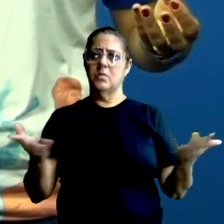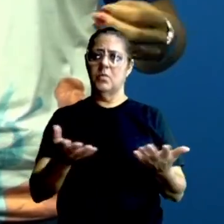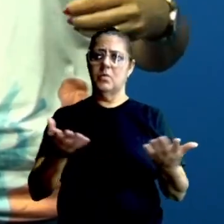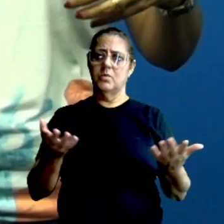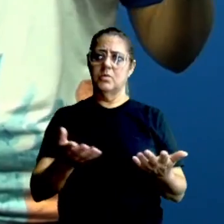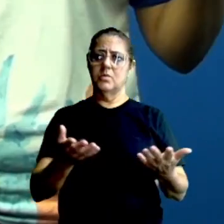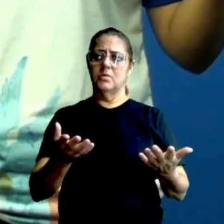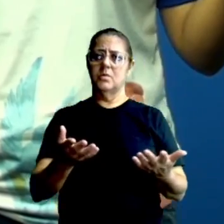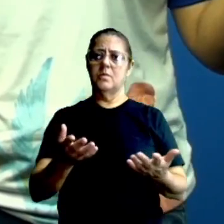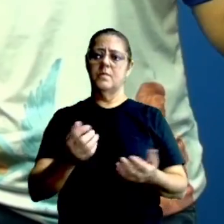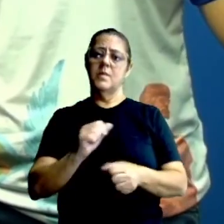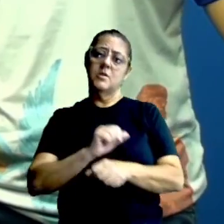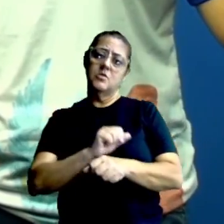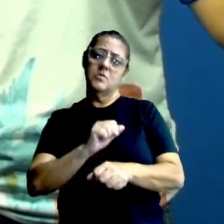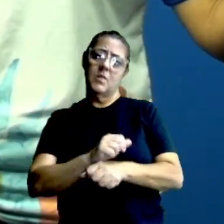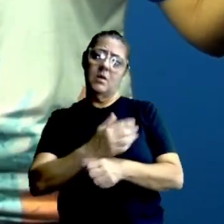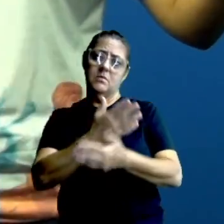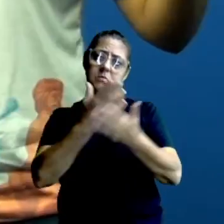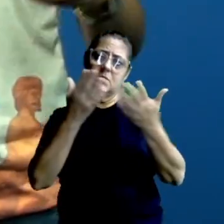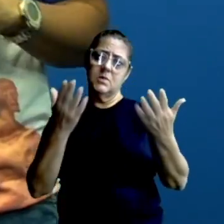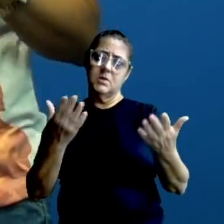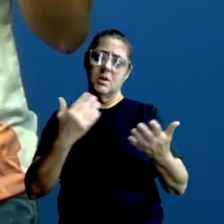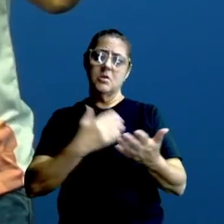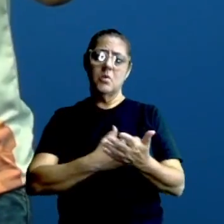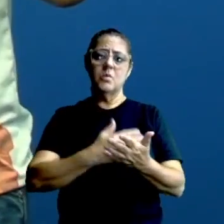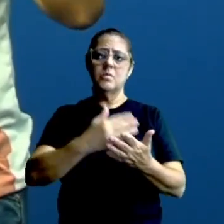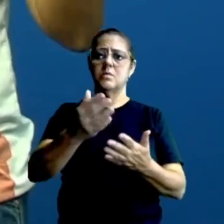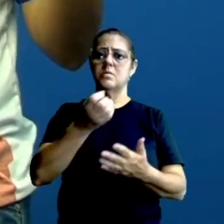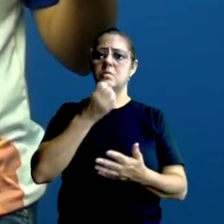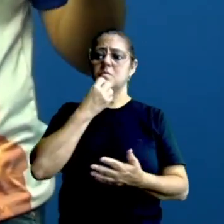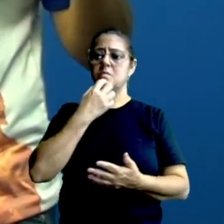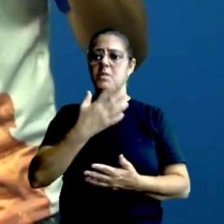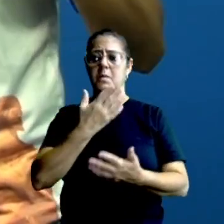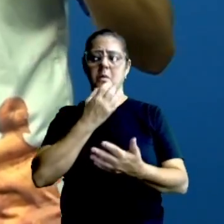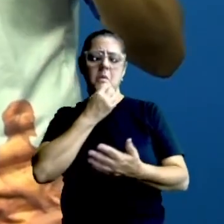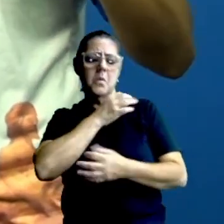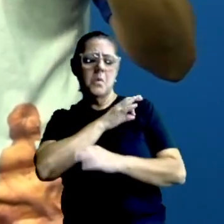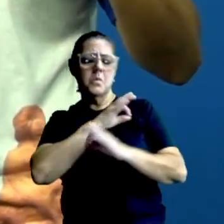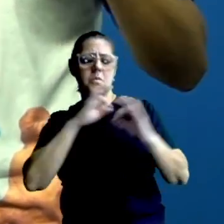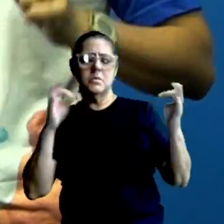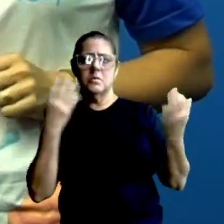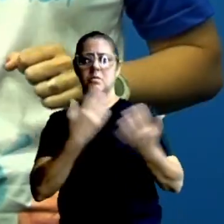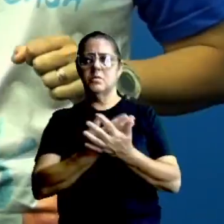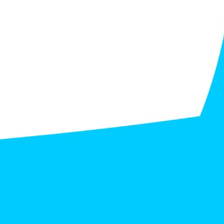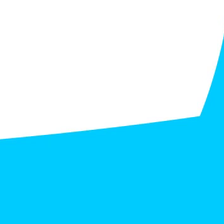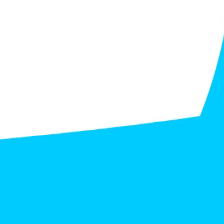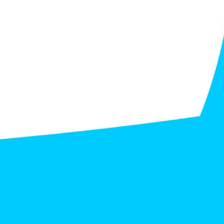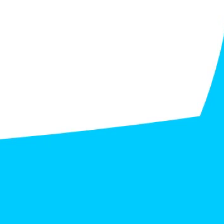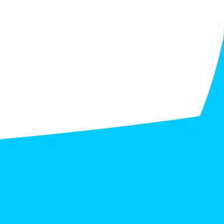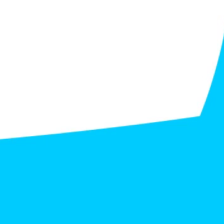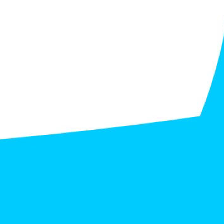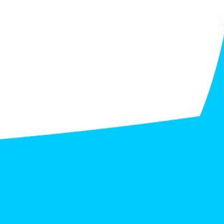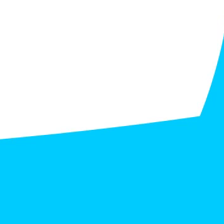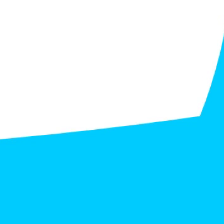é só. Eu espero que vocês continuem bem, tá? Bons estudos e até a próxima!